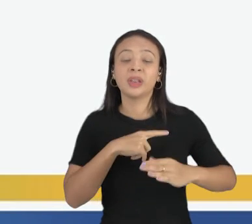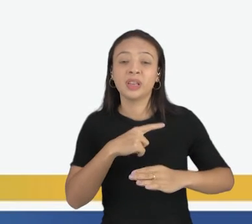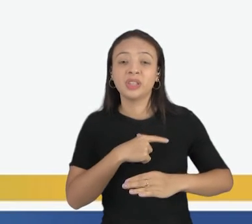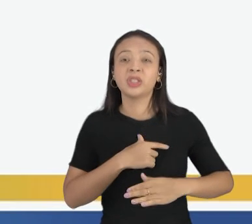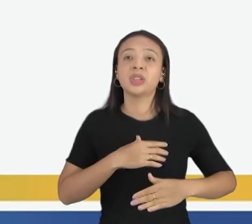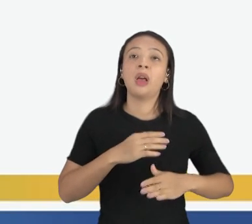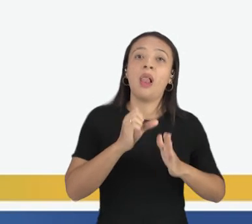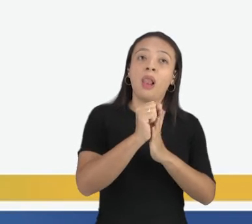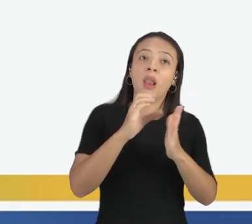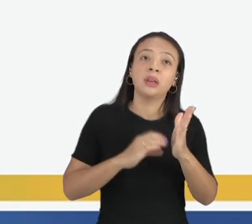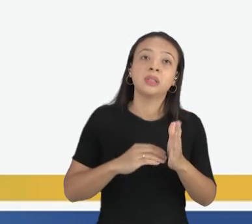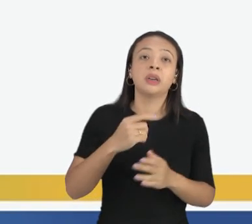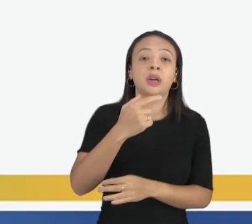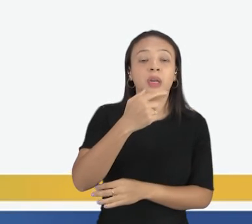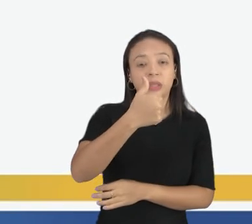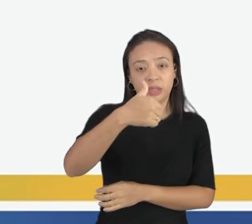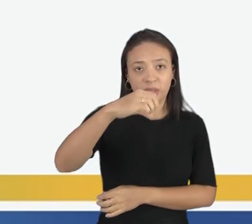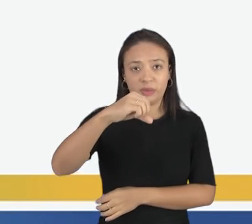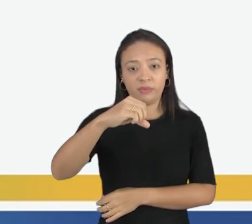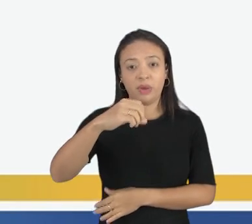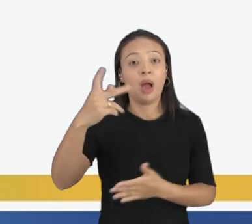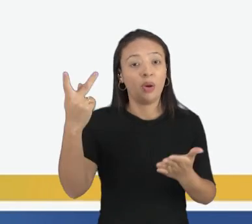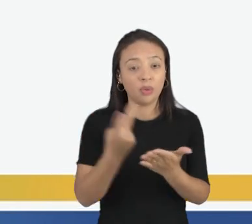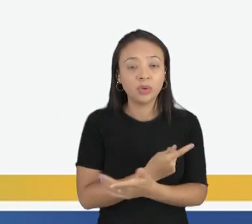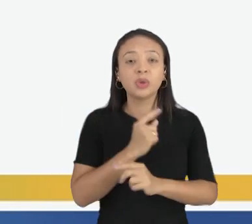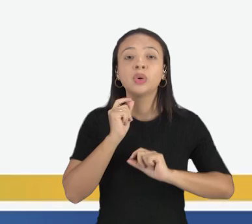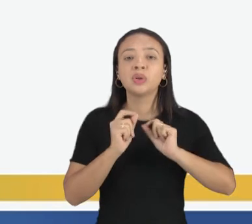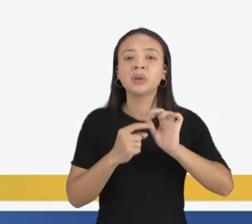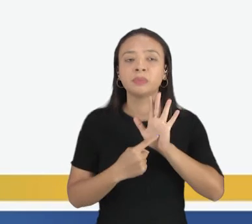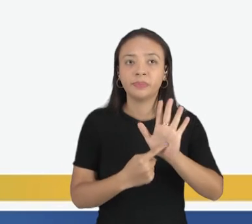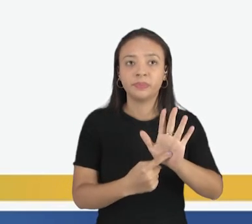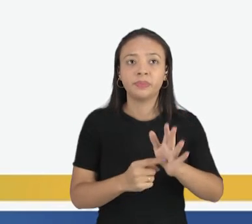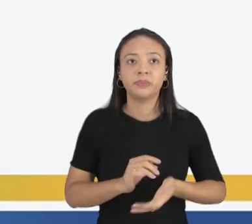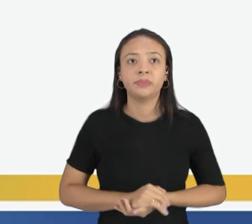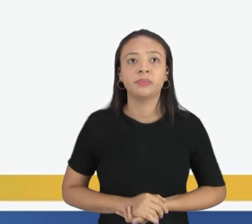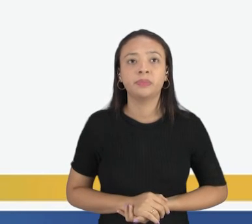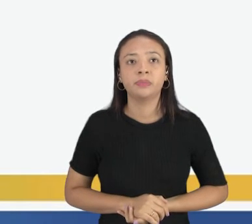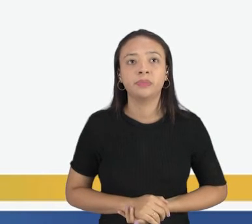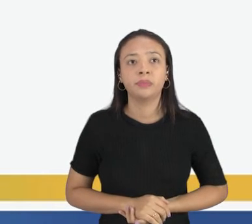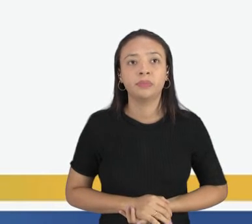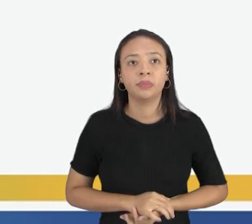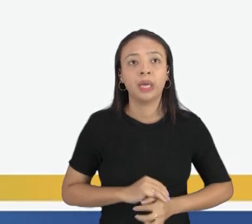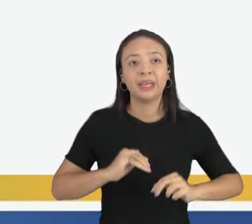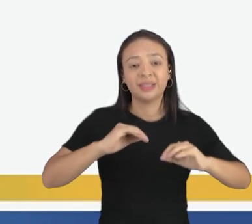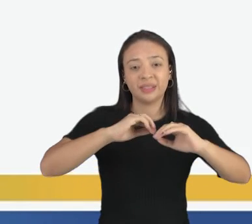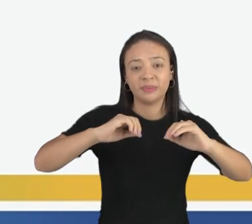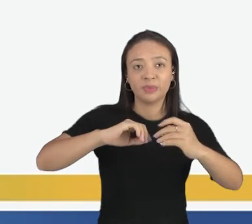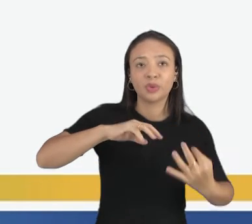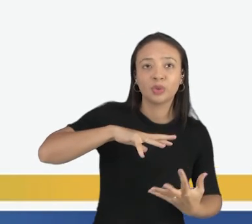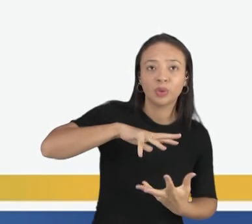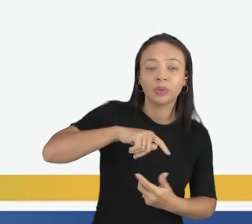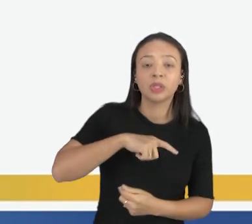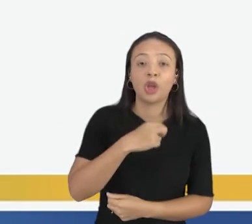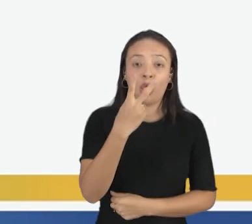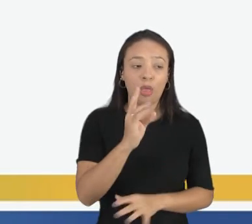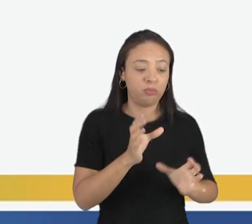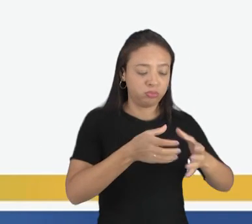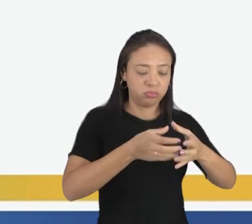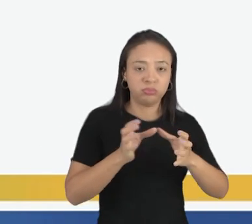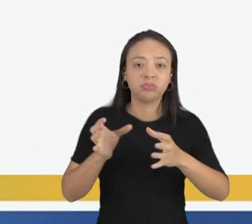século XIX. Entre os motivos dessa alteração destacam-se a divisão do mundo em dois